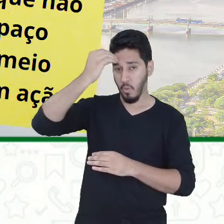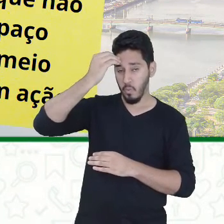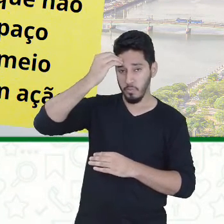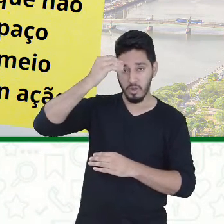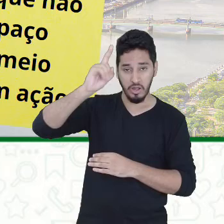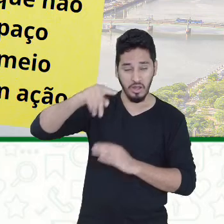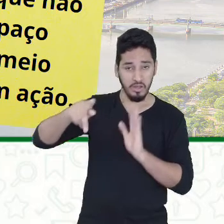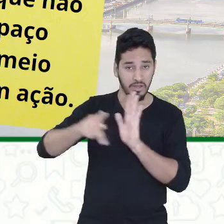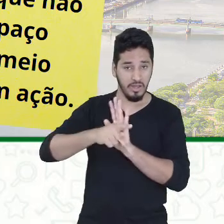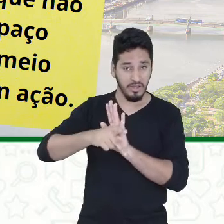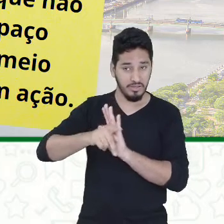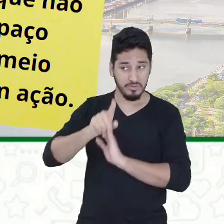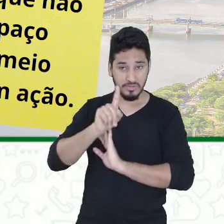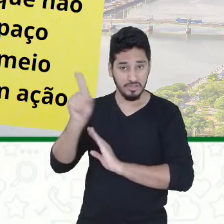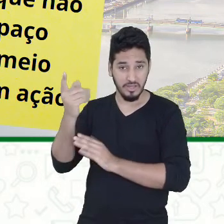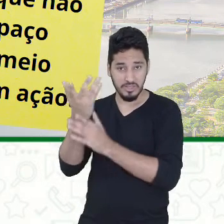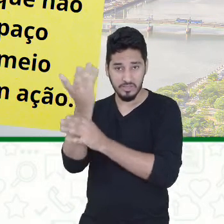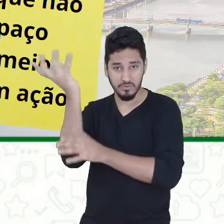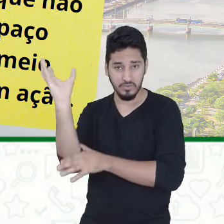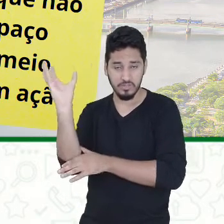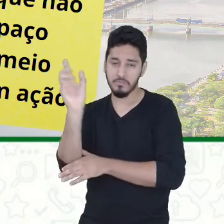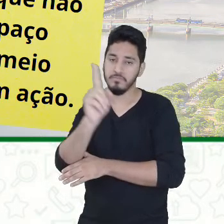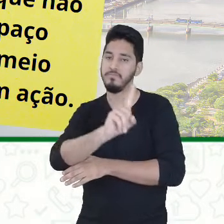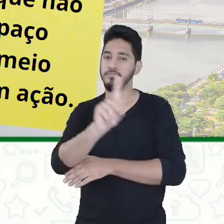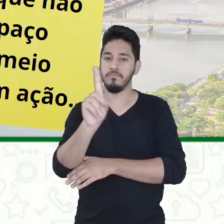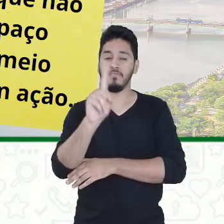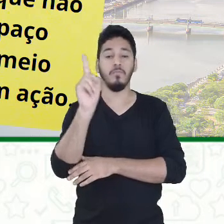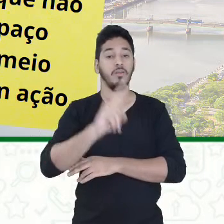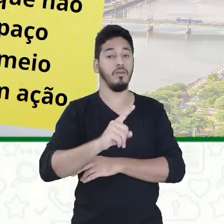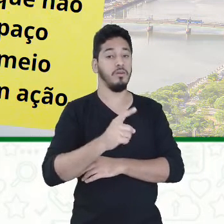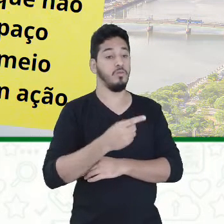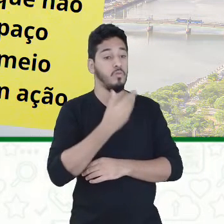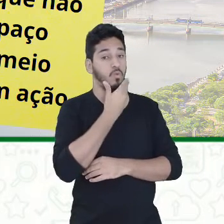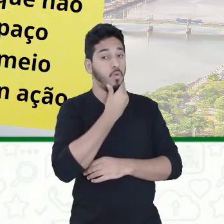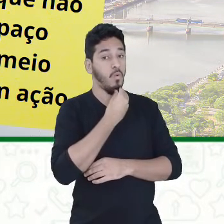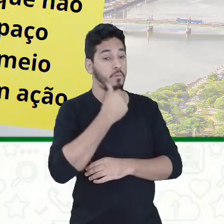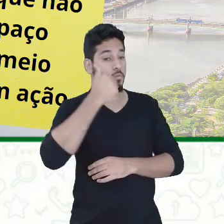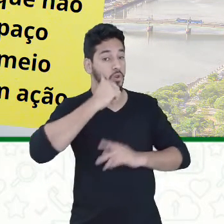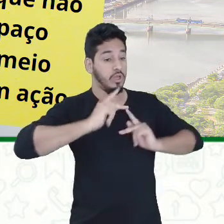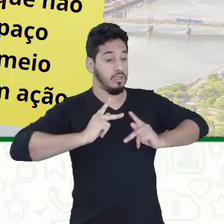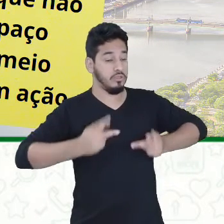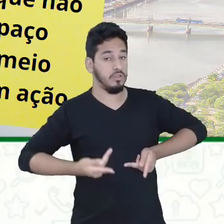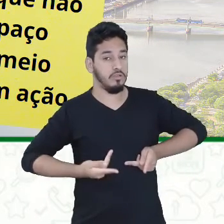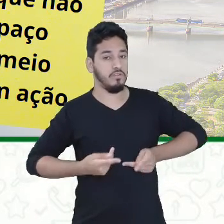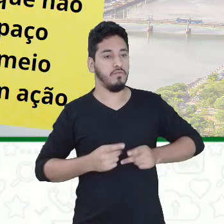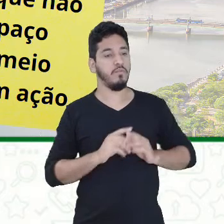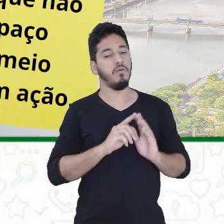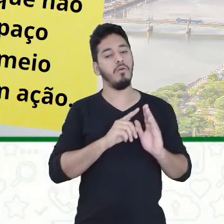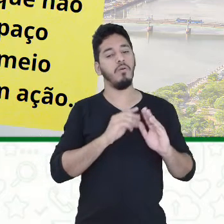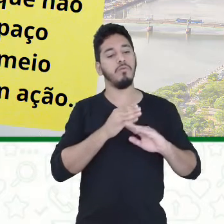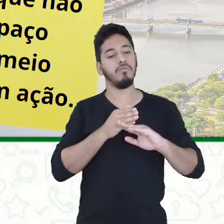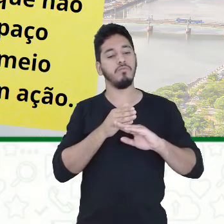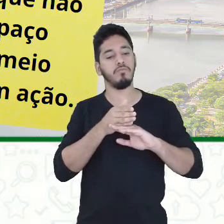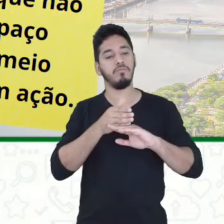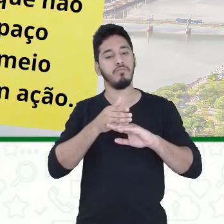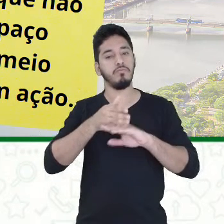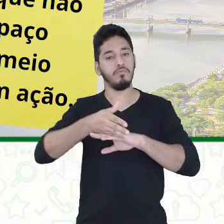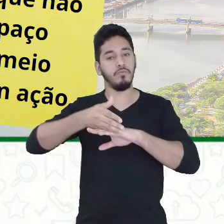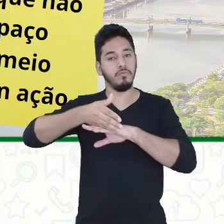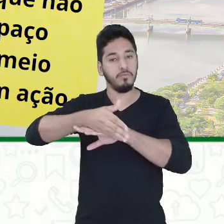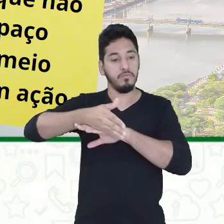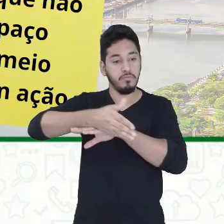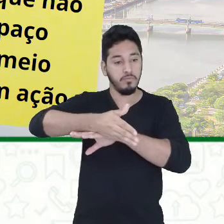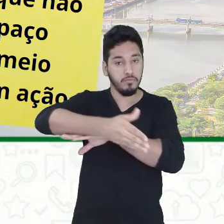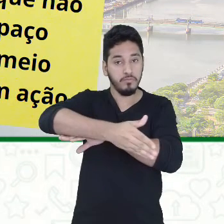A culpa é porque o ser humano ele foi invadindo o espaço, né? E foi degradando o espaço da